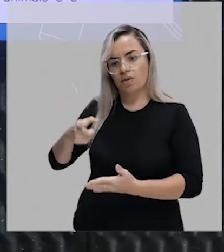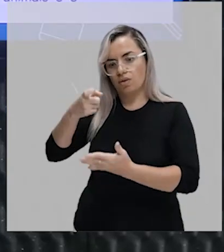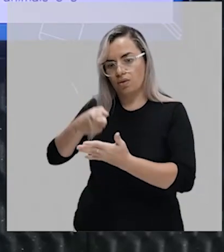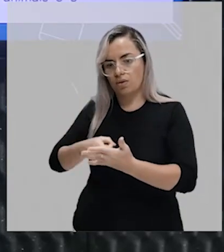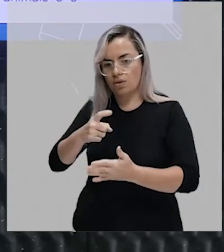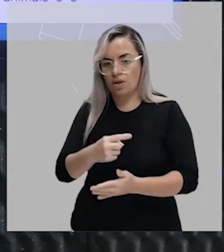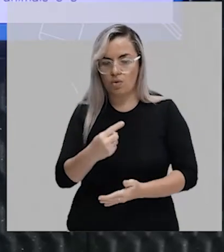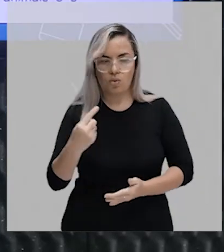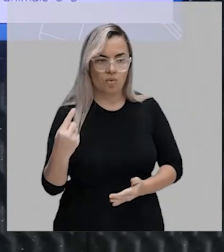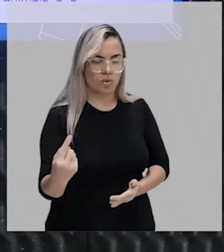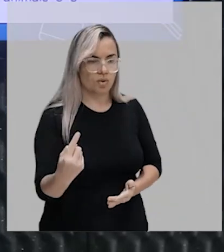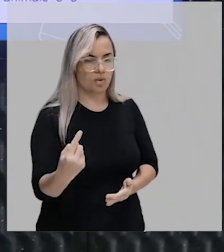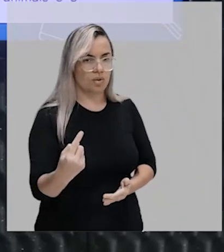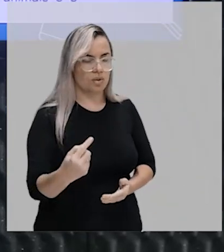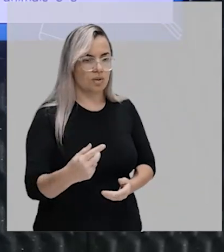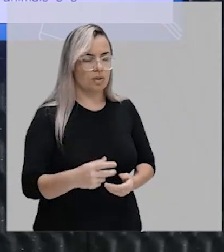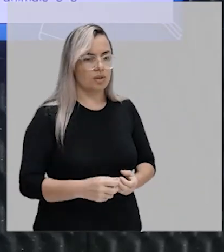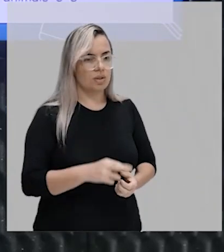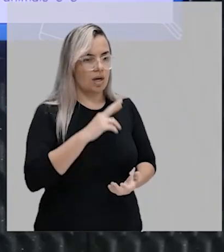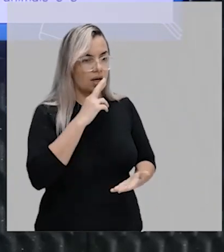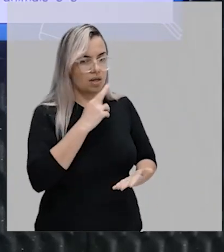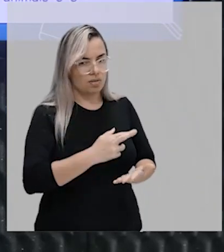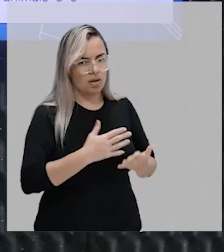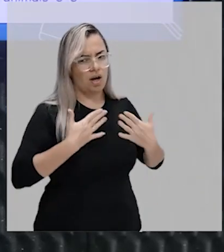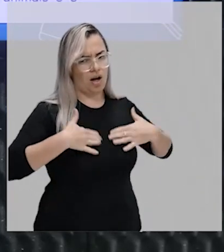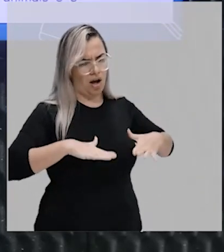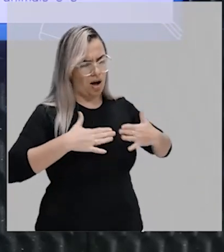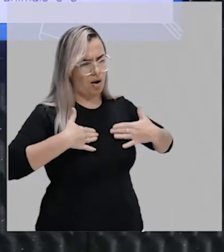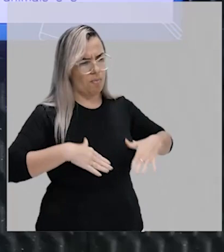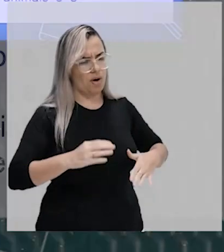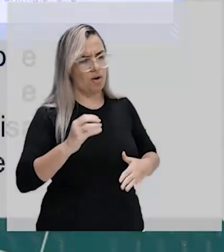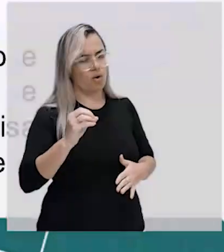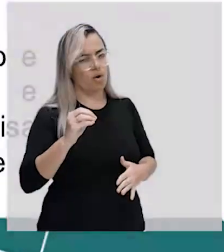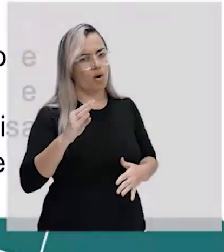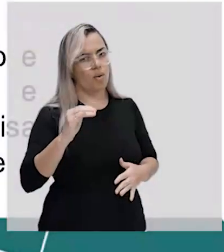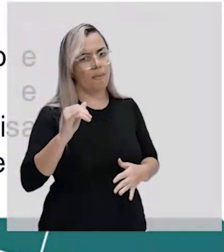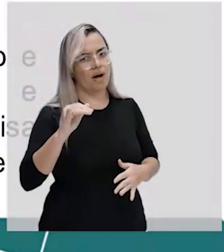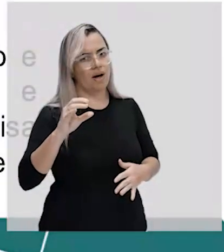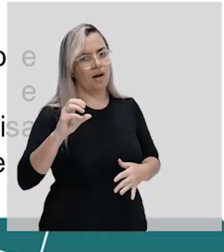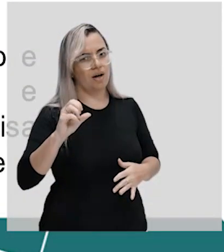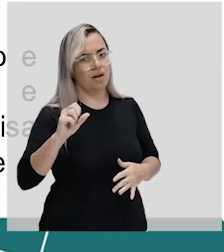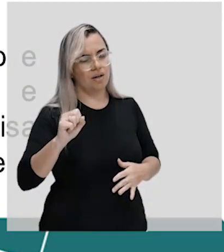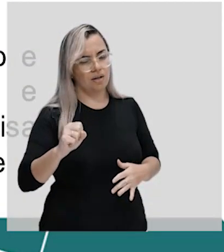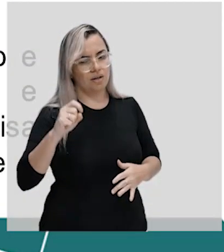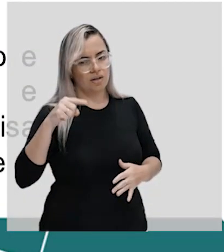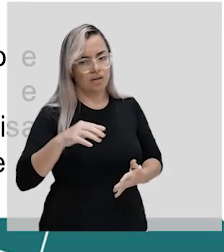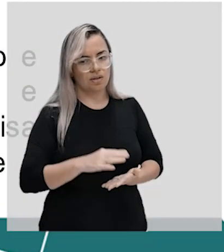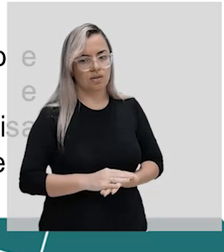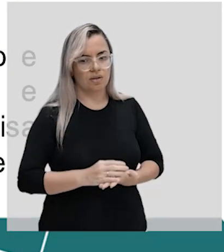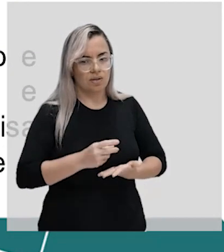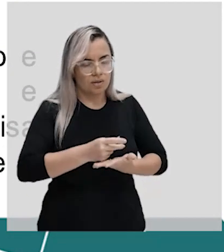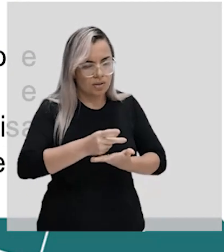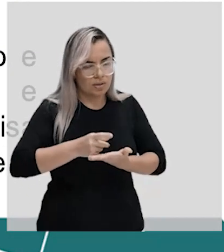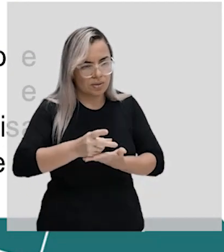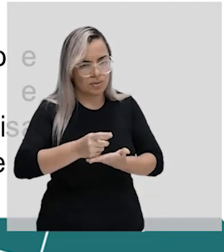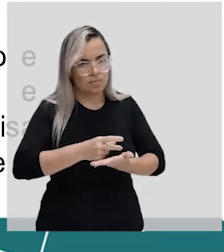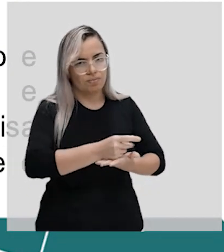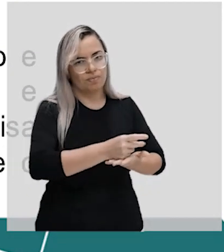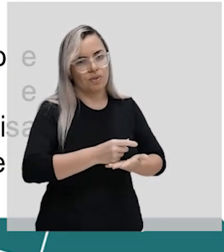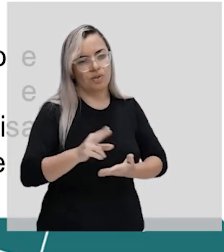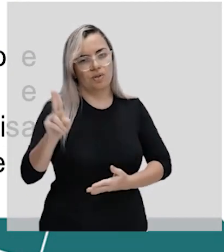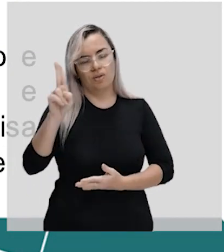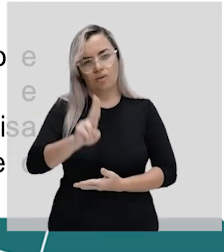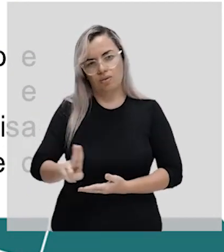são contribuintes. Então, ele usa uma palavra-chave muito interessante, cobaia. Cobaia é utilizada em